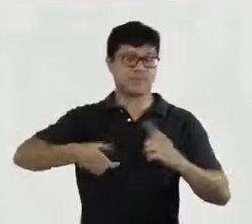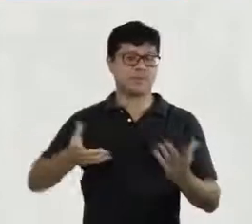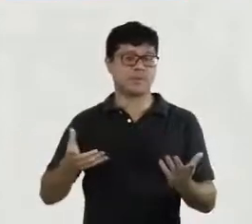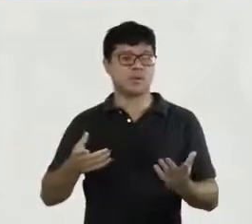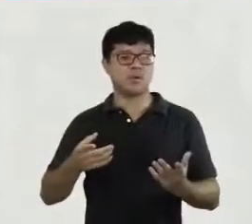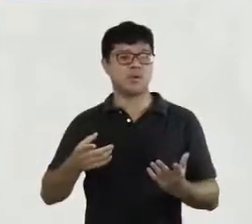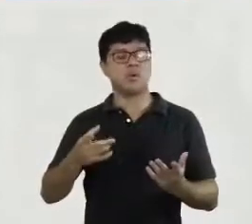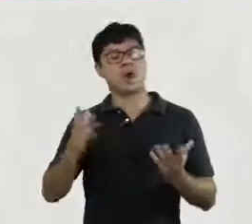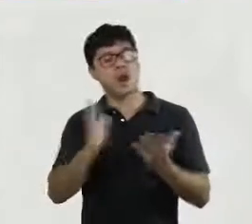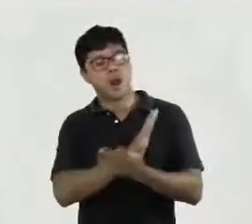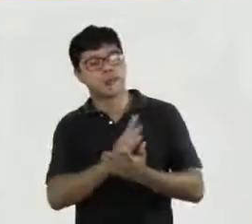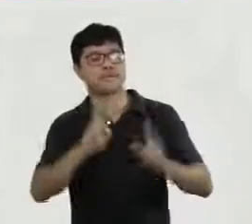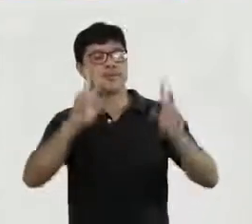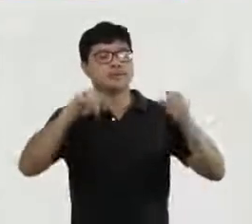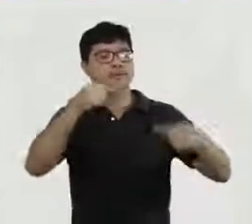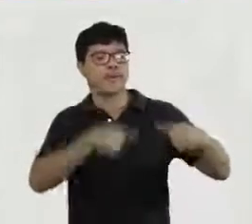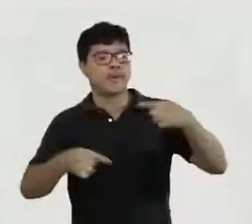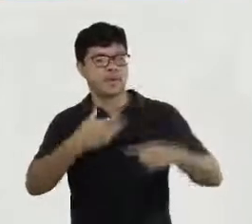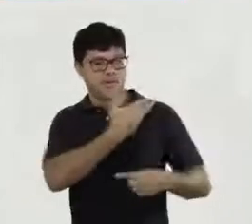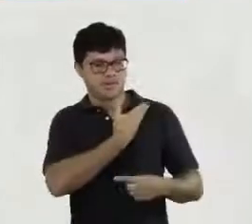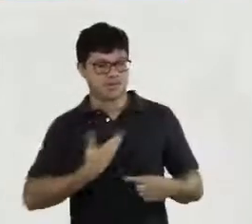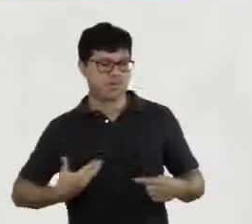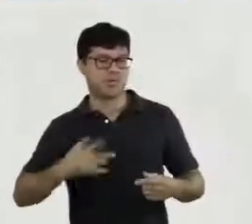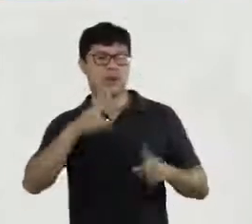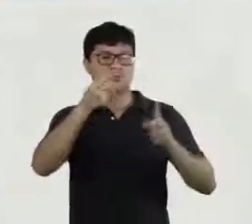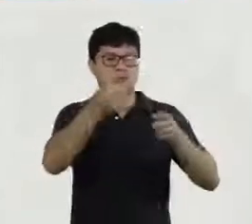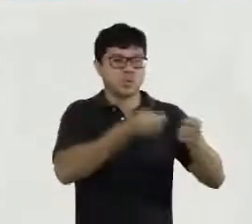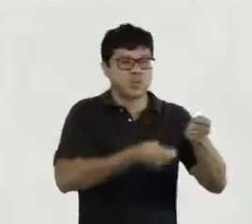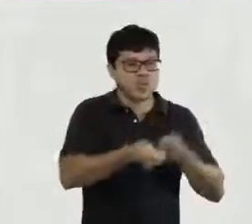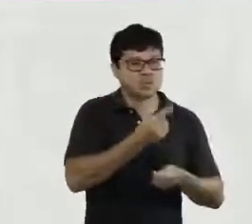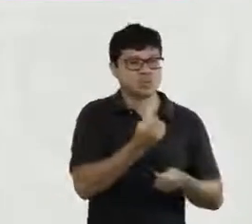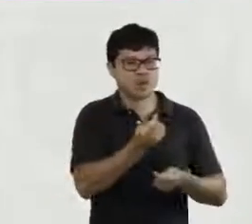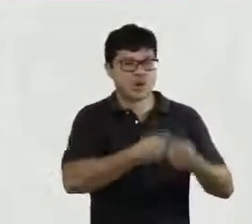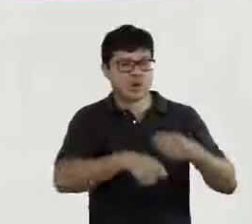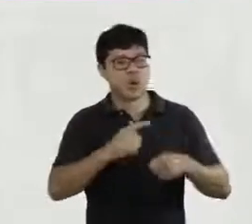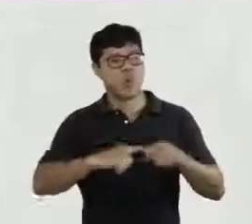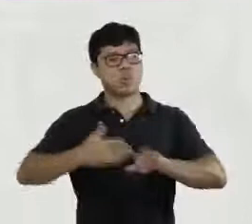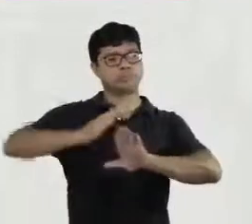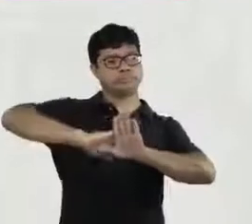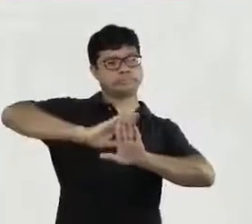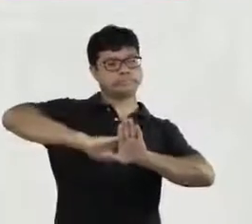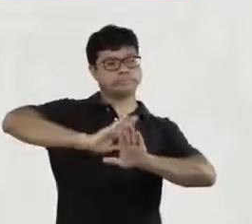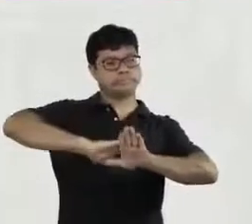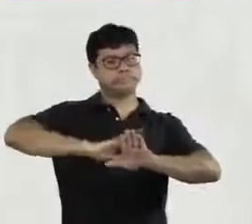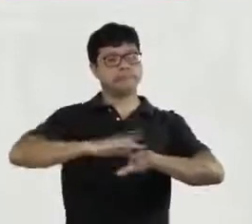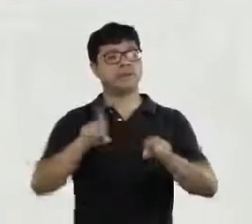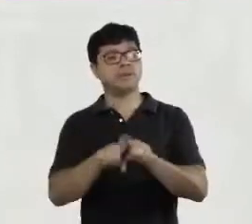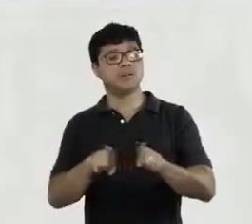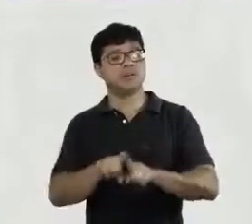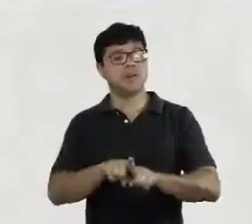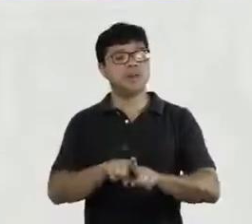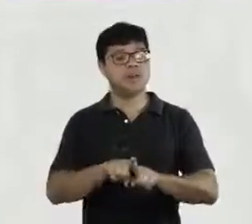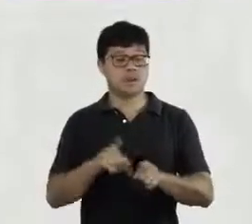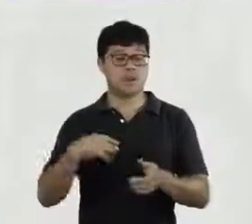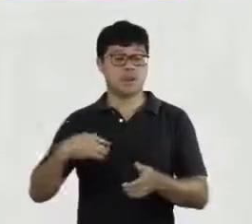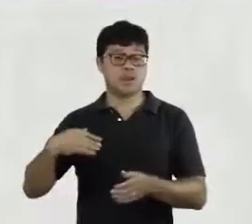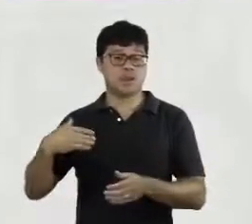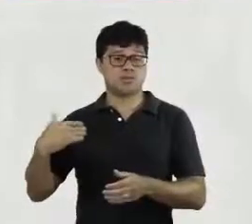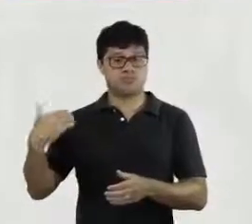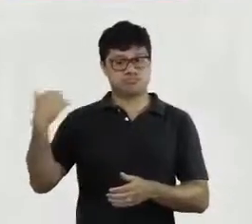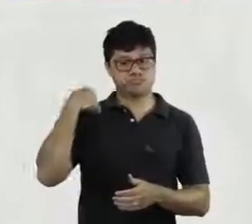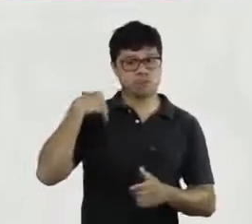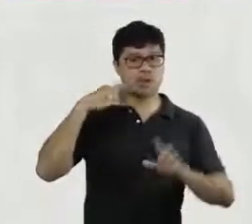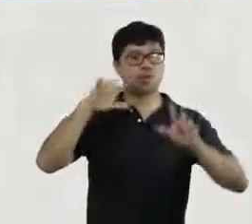como por questões políticas ou questões econômicas ou ideológicas, como também cobrança,